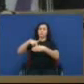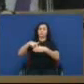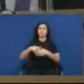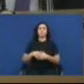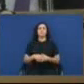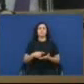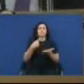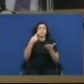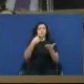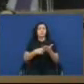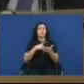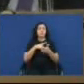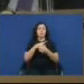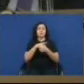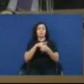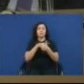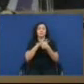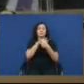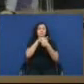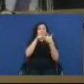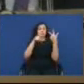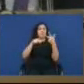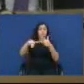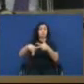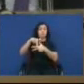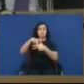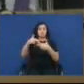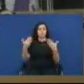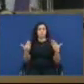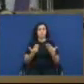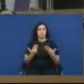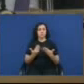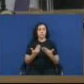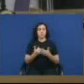Informo aos senhores vereadores que nós temos 3 tribunas